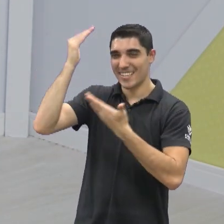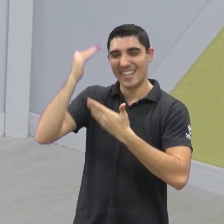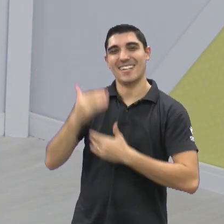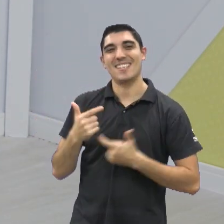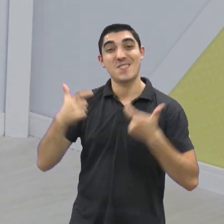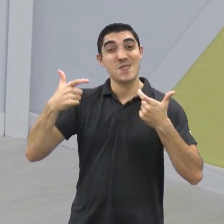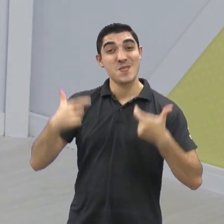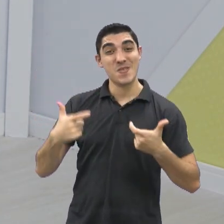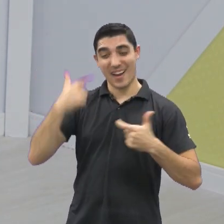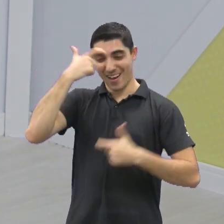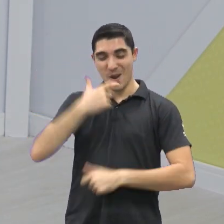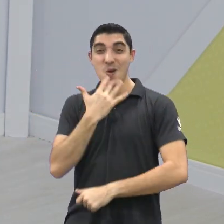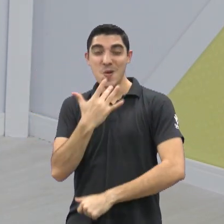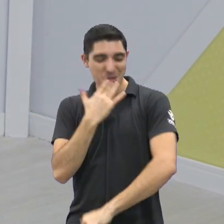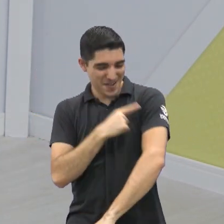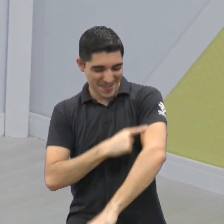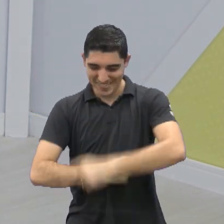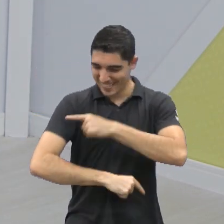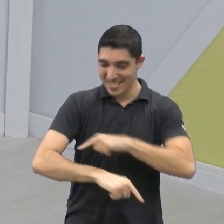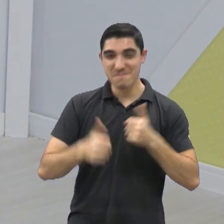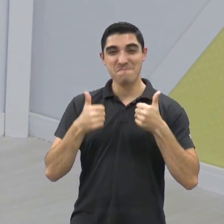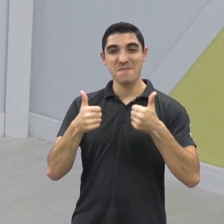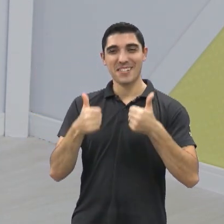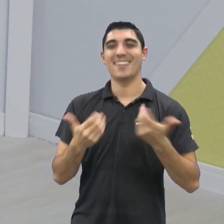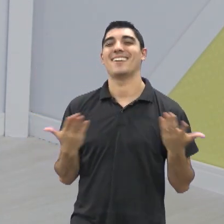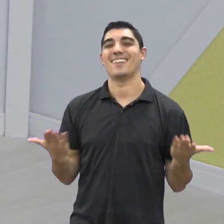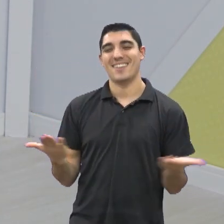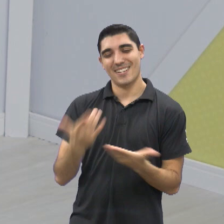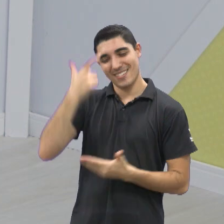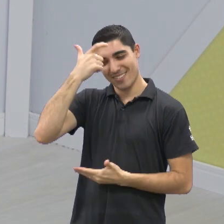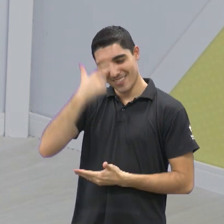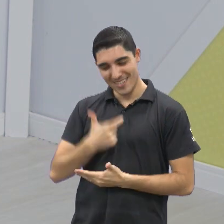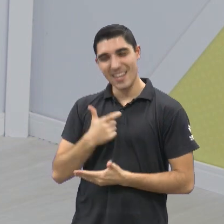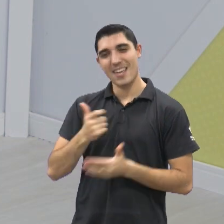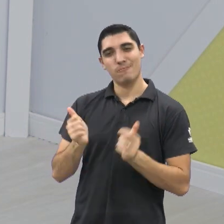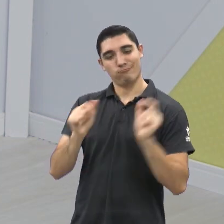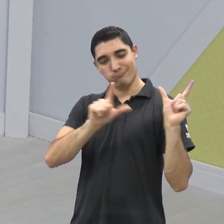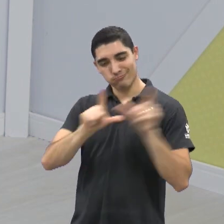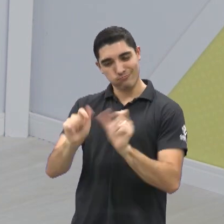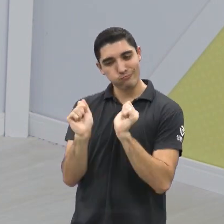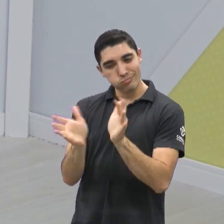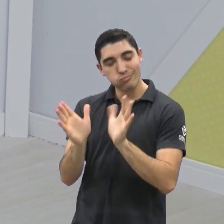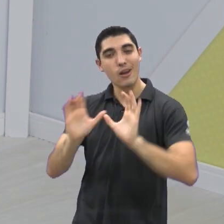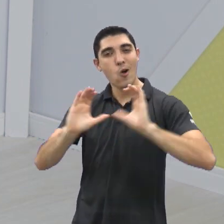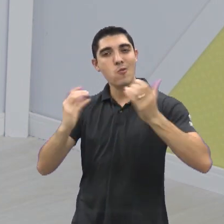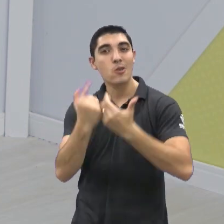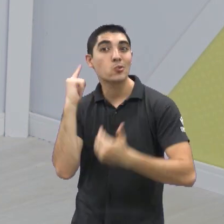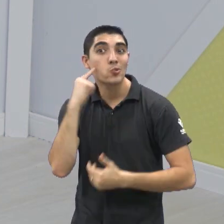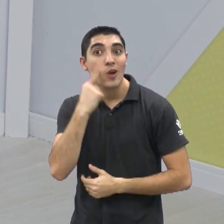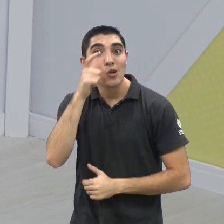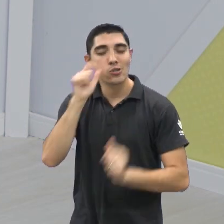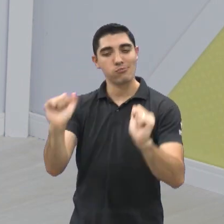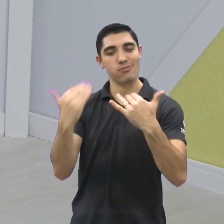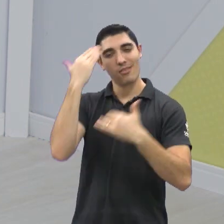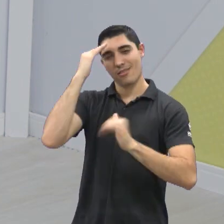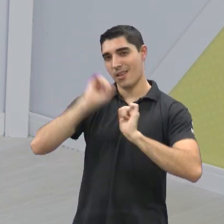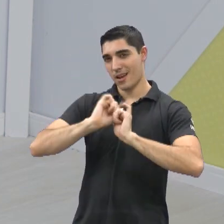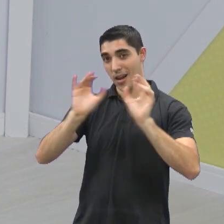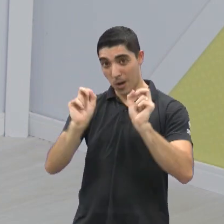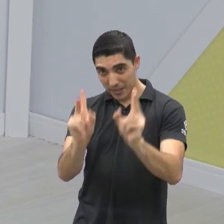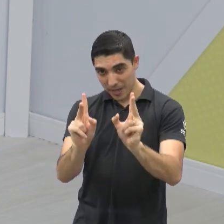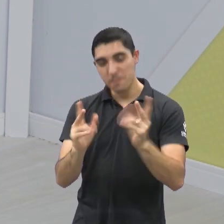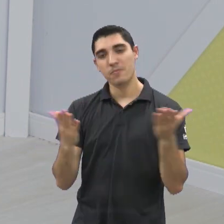tá corado, Luizão, que beleza. Luizão sempre levando a informação para a comunidade surda que acompanha o nosso Hora do Esporte. Você fica agora